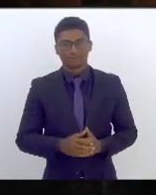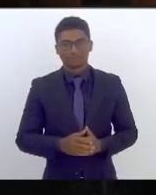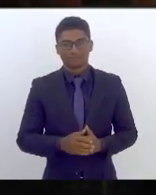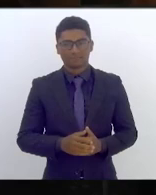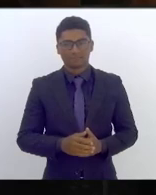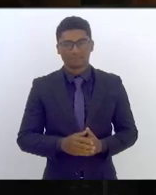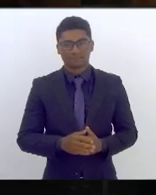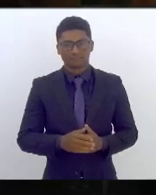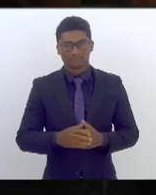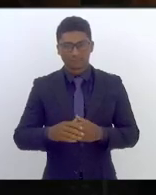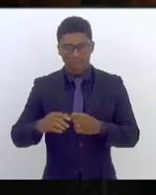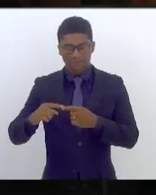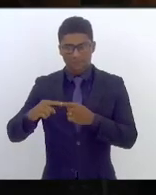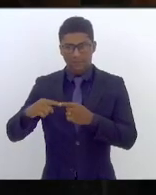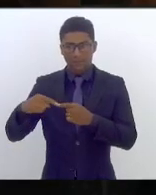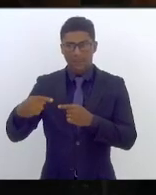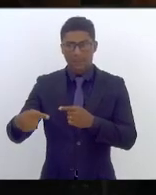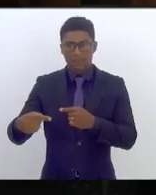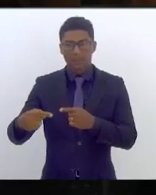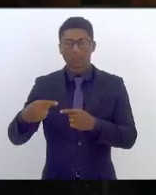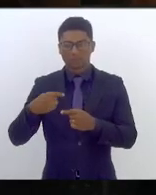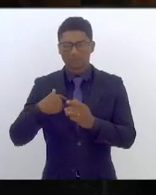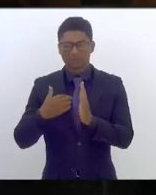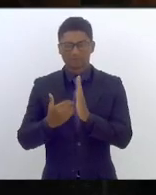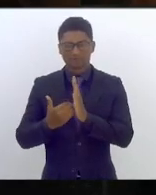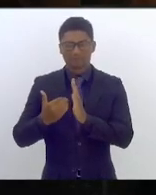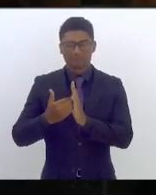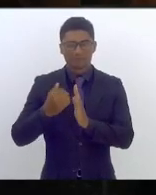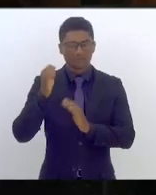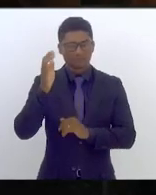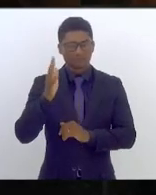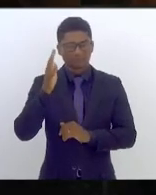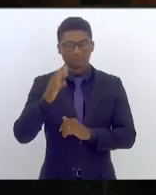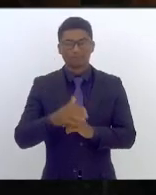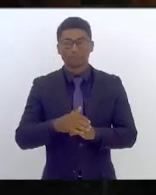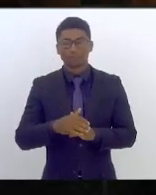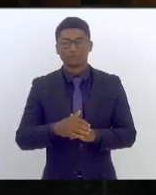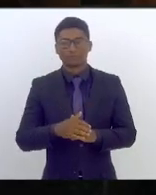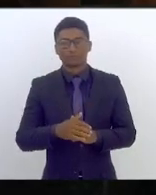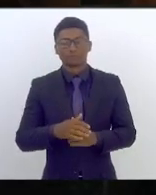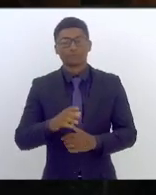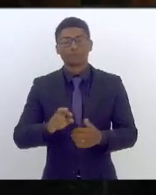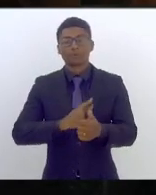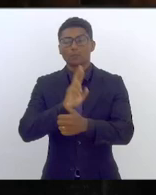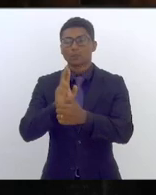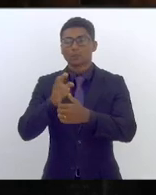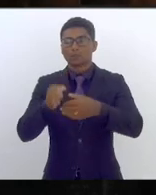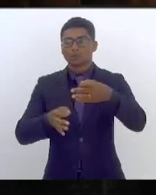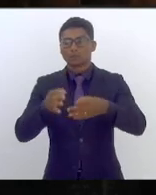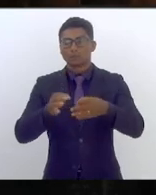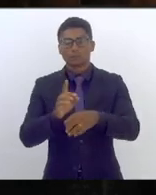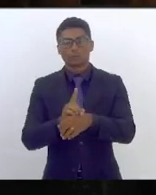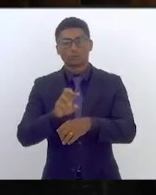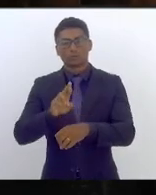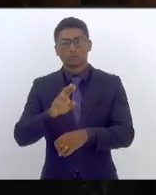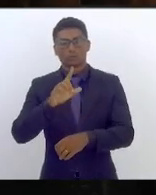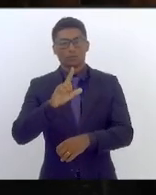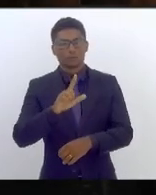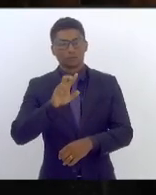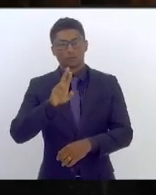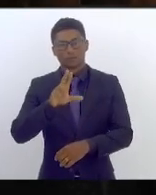referência daqui a pouco melhores referências Excelentíssimo Senhor procurador-geral de justiça Dr Luciano